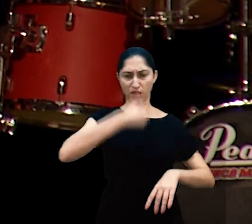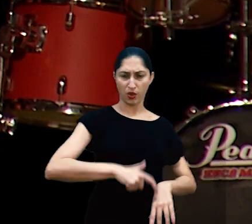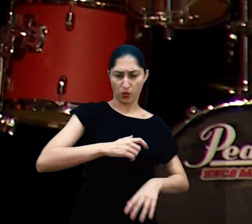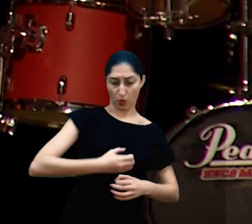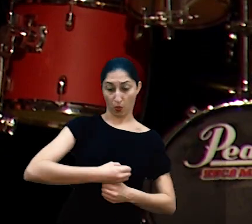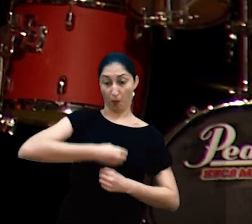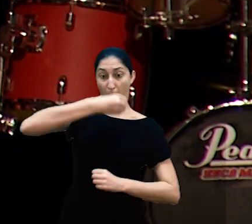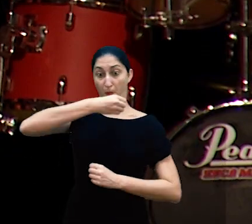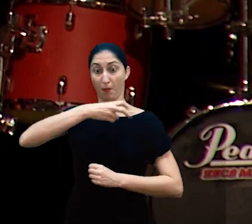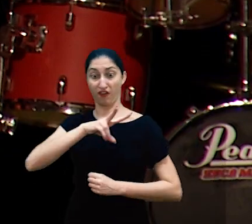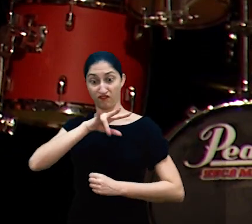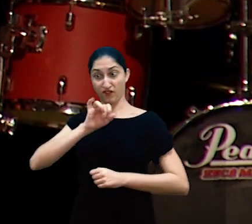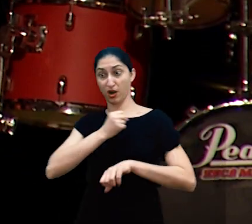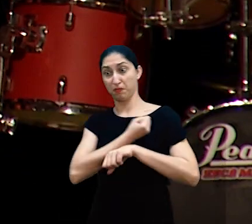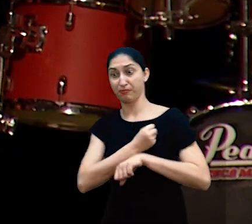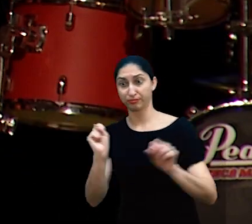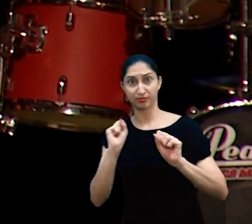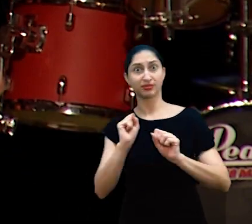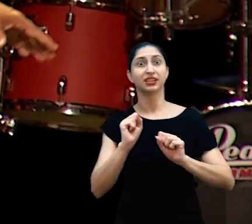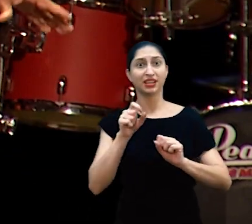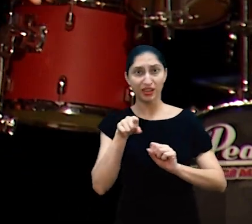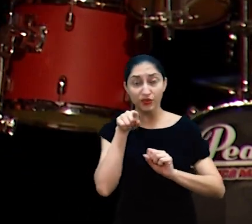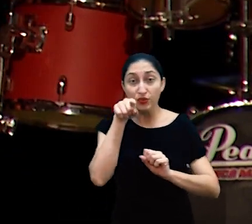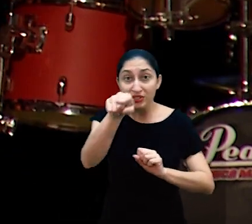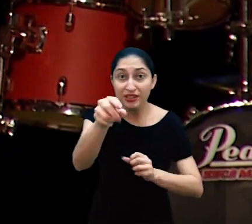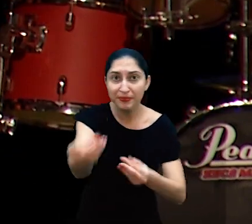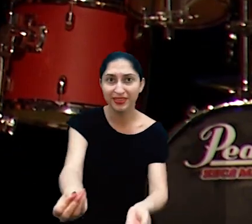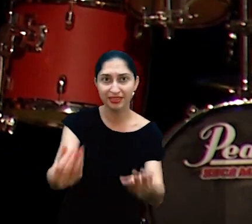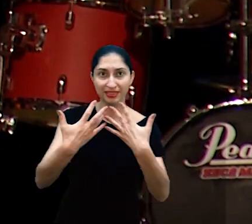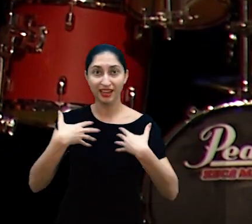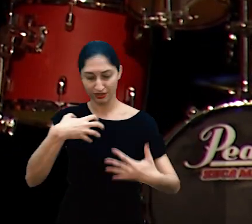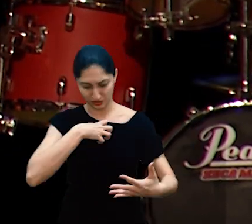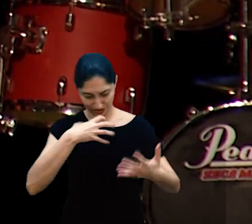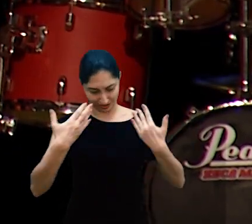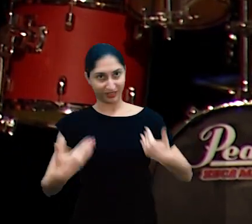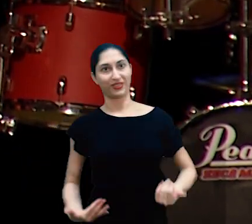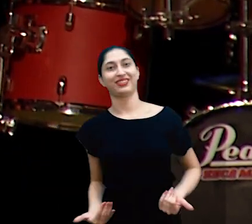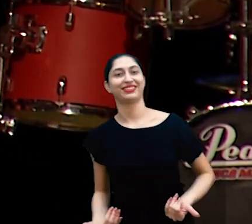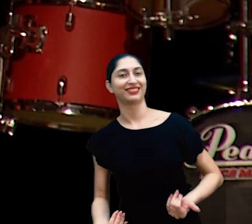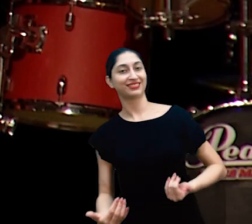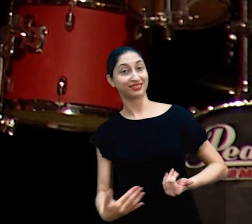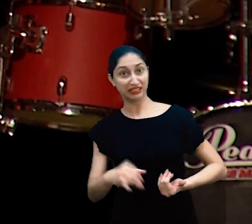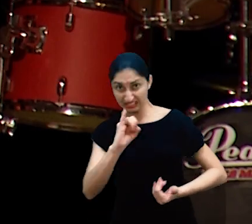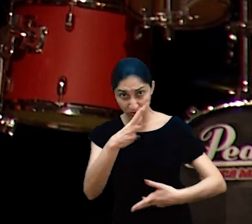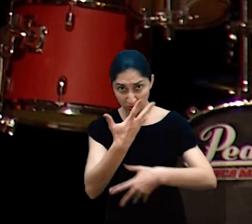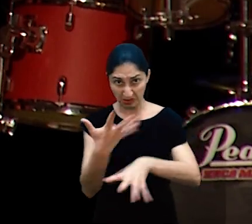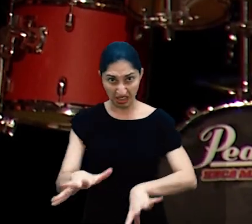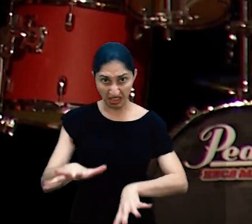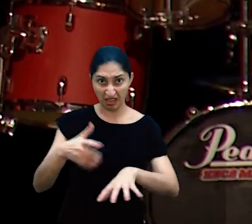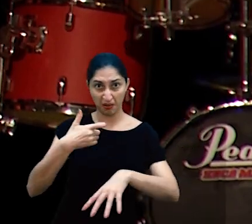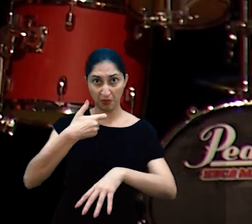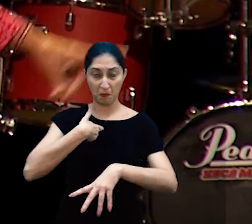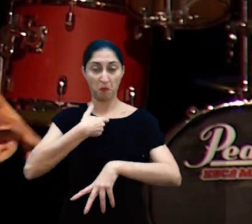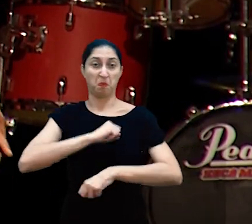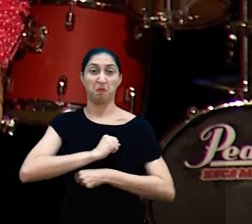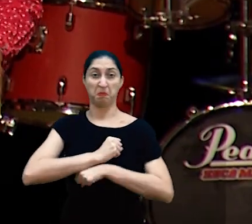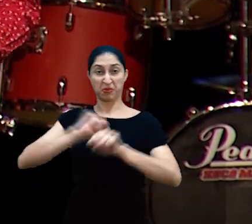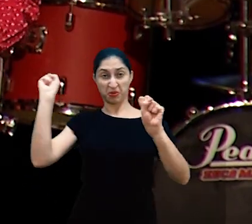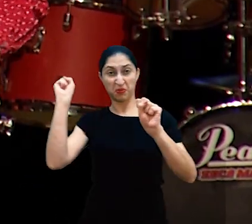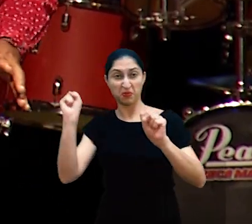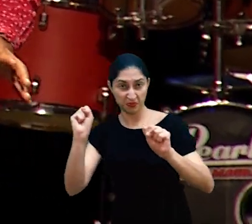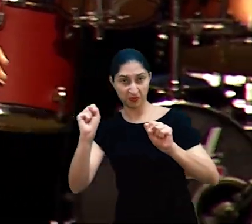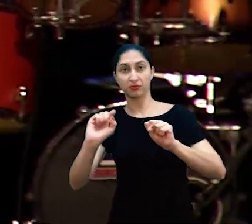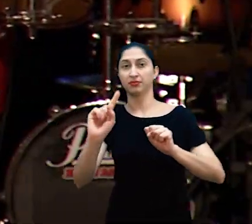Eu sou o estupim da bomba, é você quem me faz ser assim. Se não quer ver o estouro